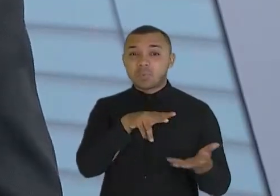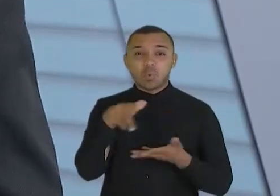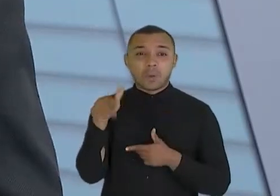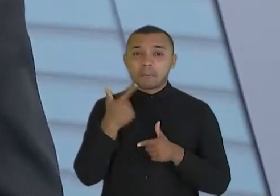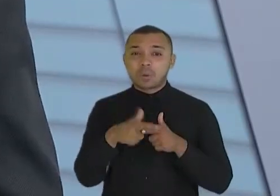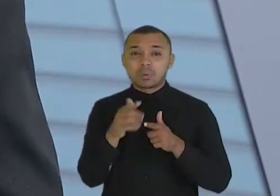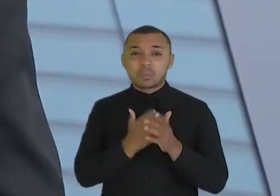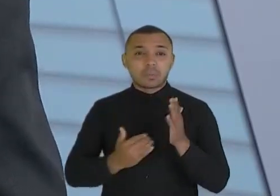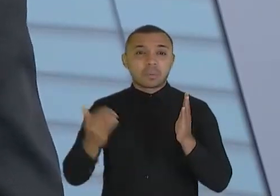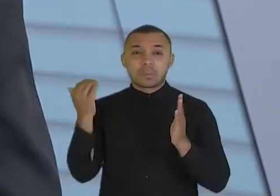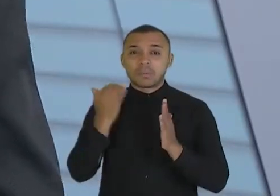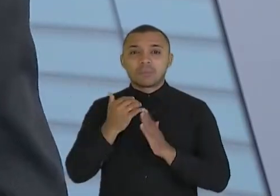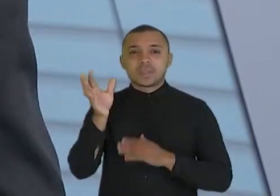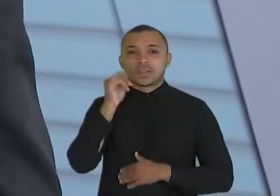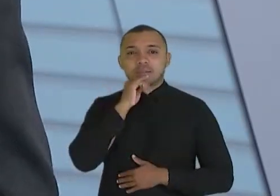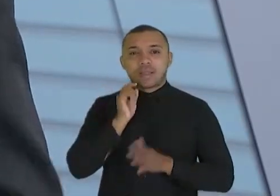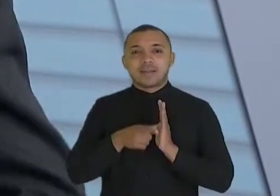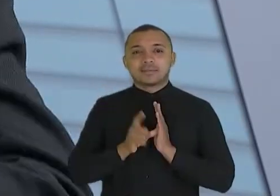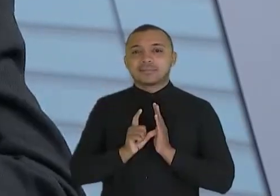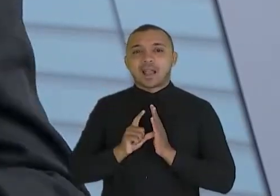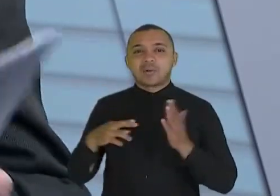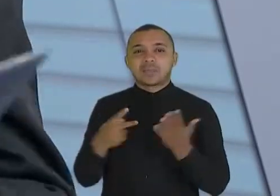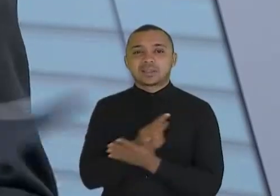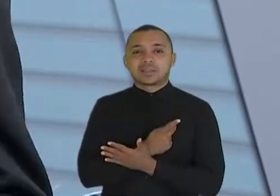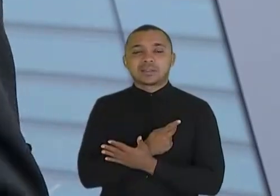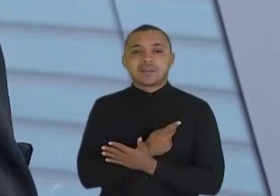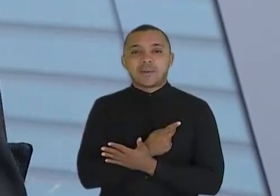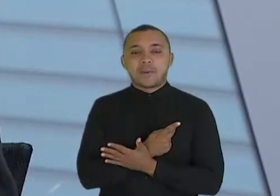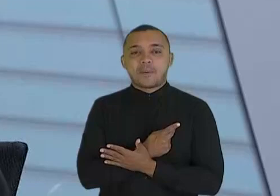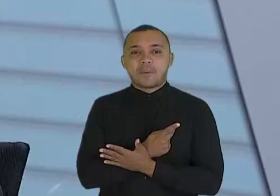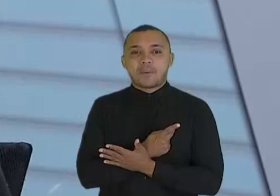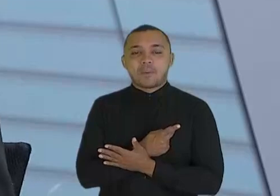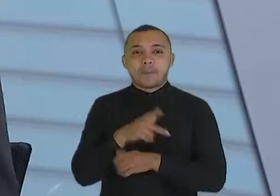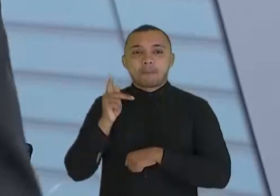do espaço, como foi o caso da extinção do dinossauro. Aí